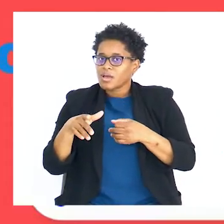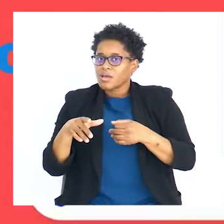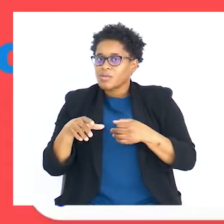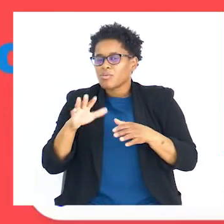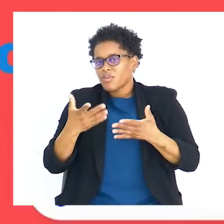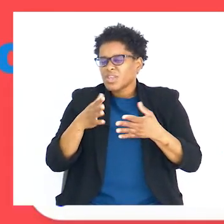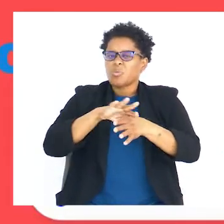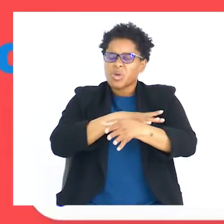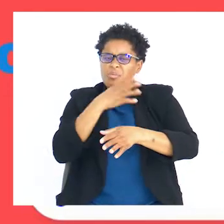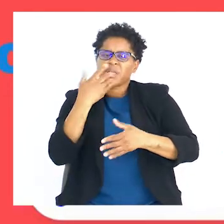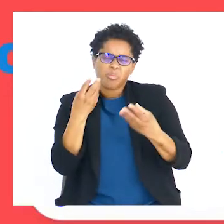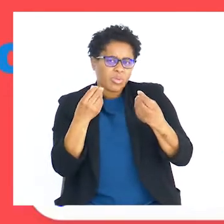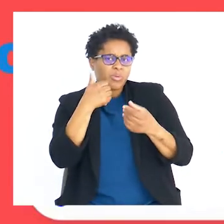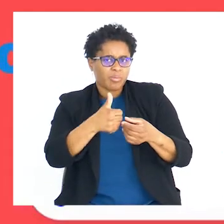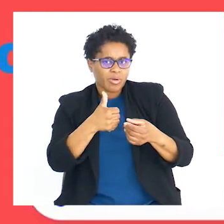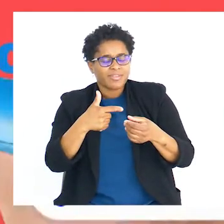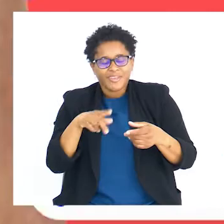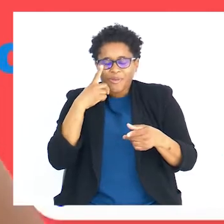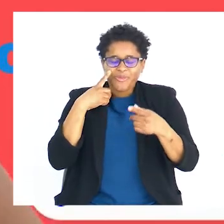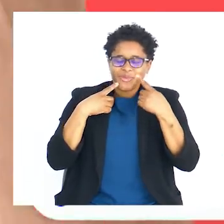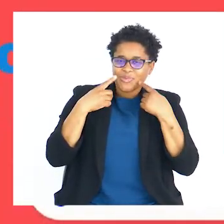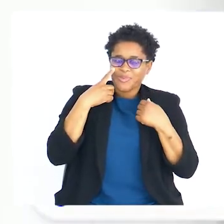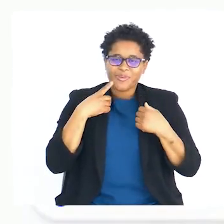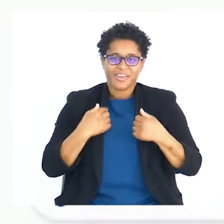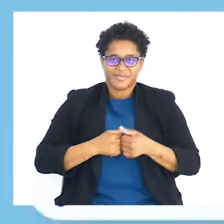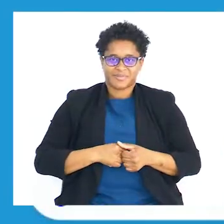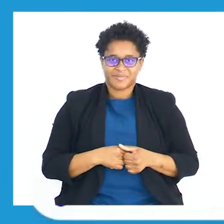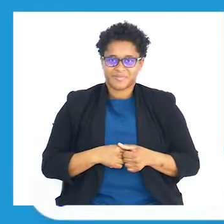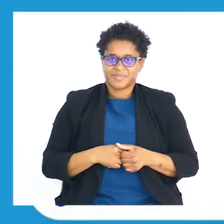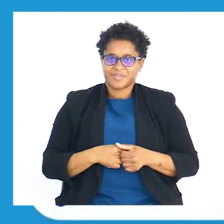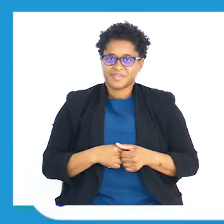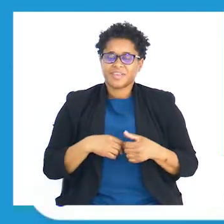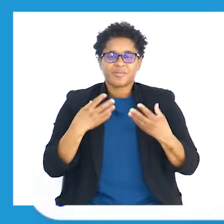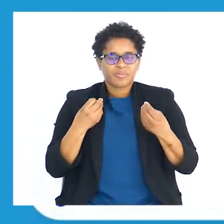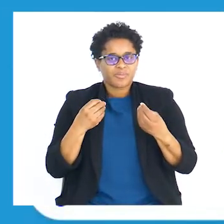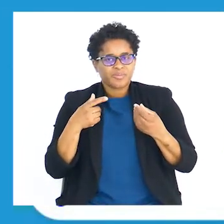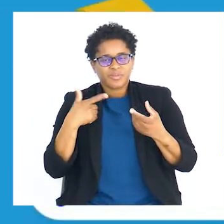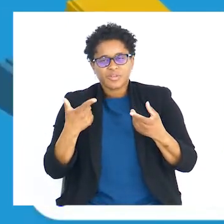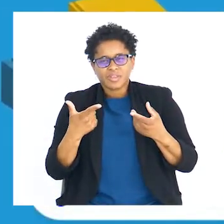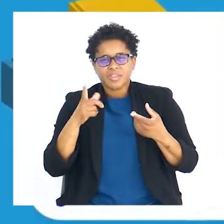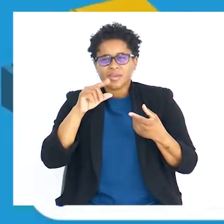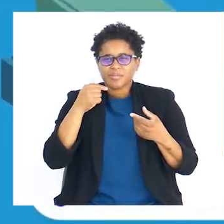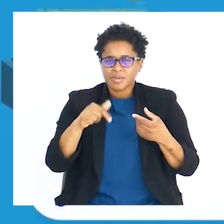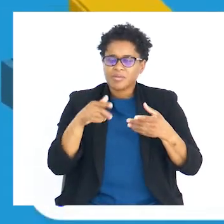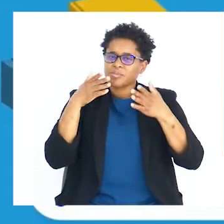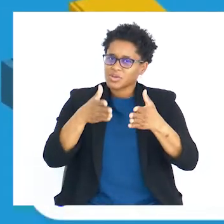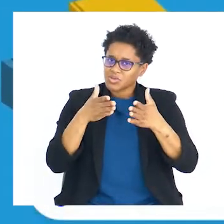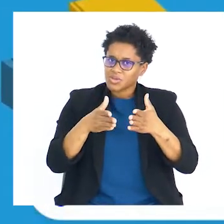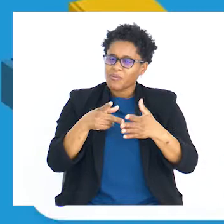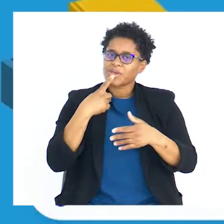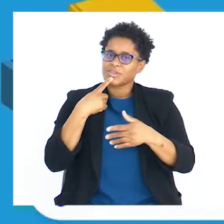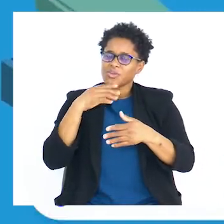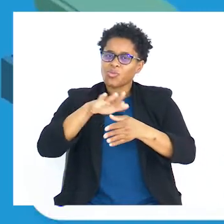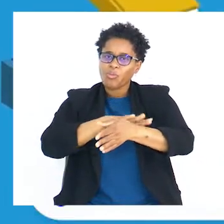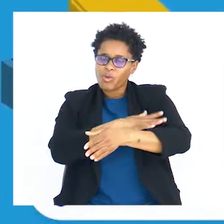poema é tão bom que até nos emocionamos. Uma boa leitura também contribui para a compreensão